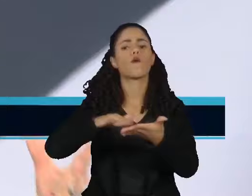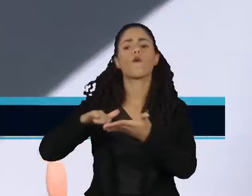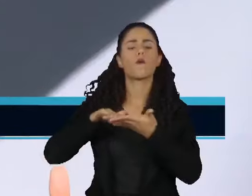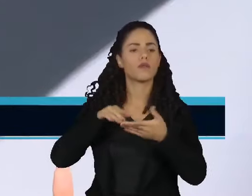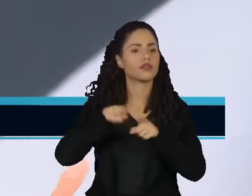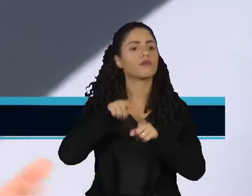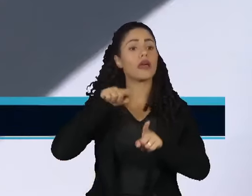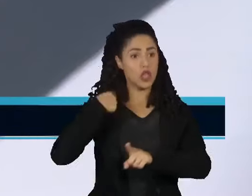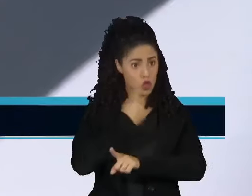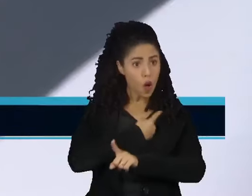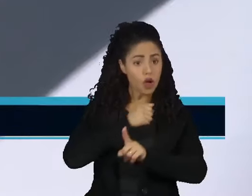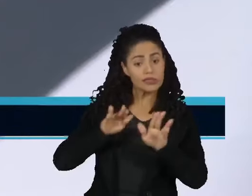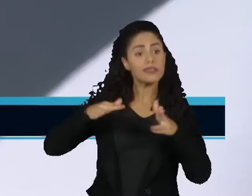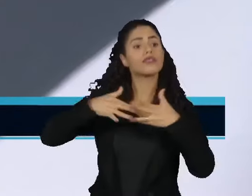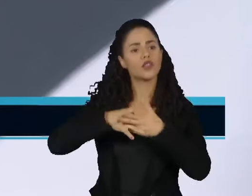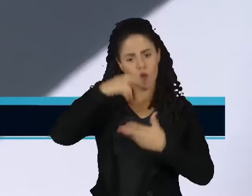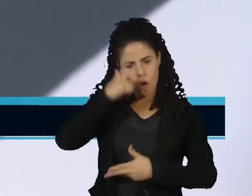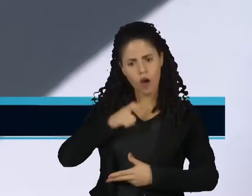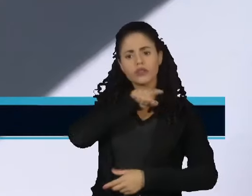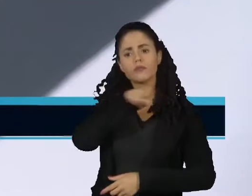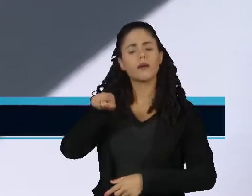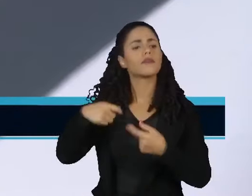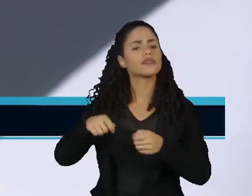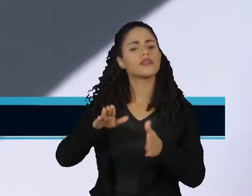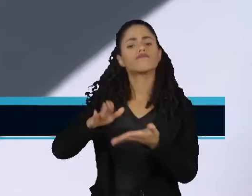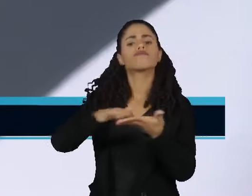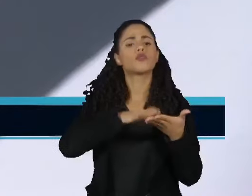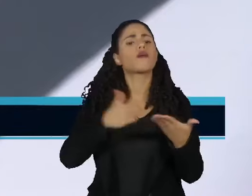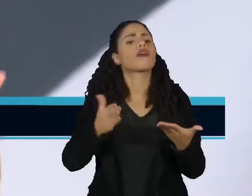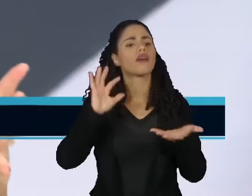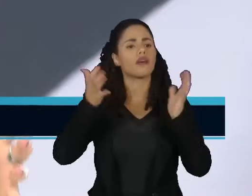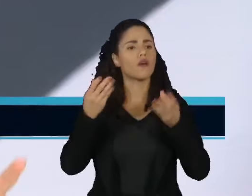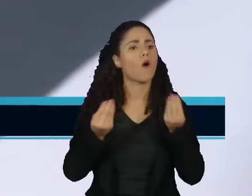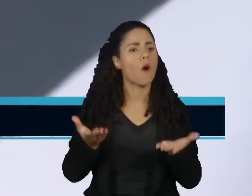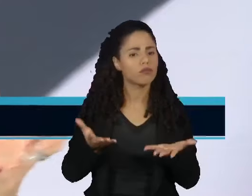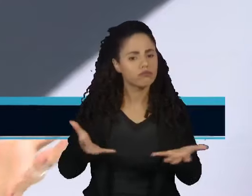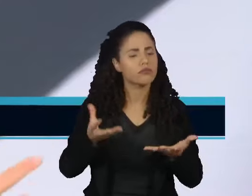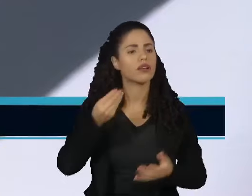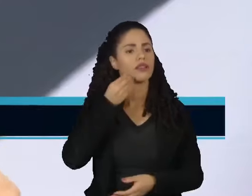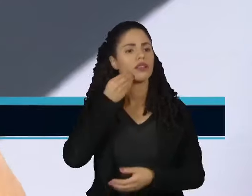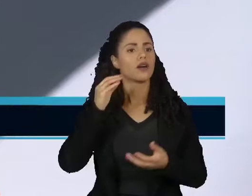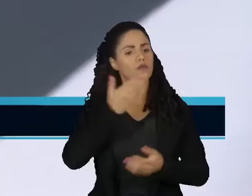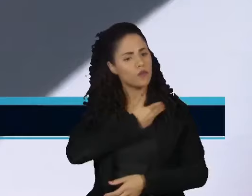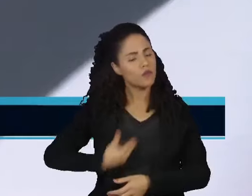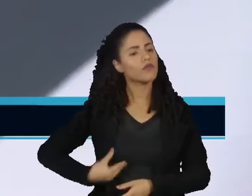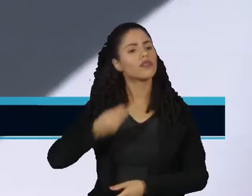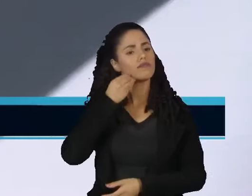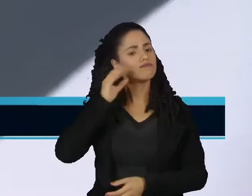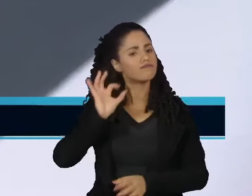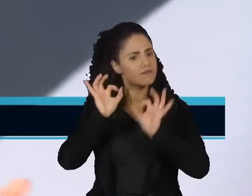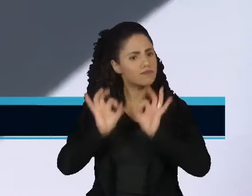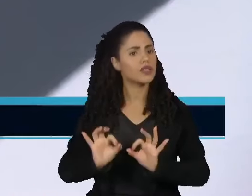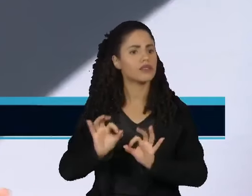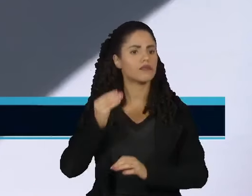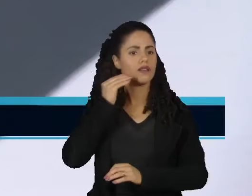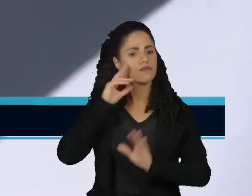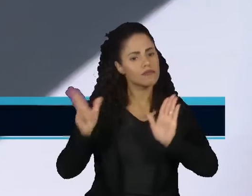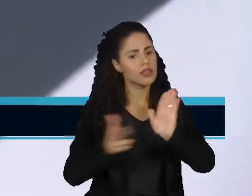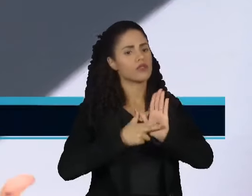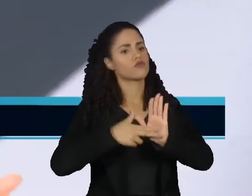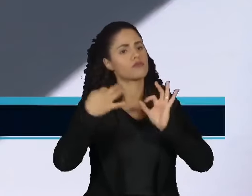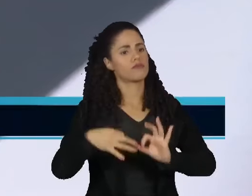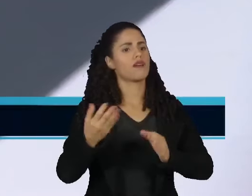de maneira permanente, também não só quando tem o evento, e aí ajudar, enfim, empurrar o governo, como for, para ele reagir e assumir essa